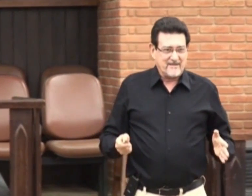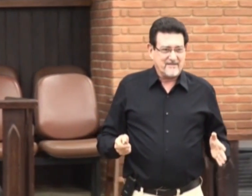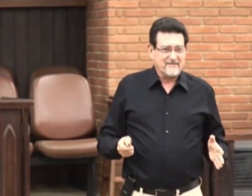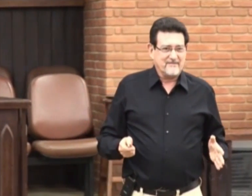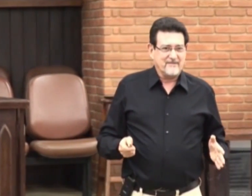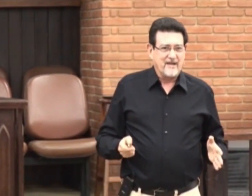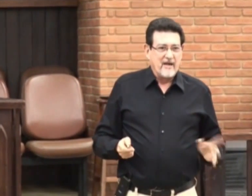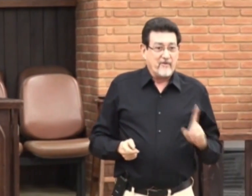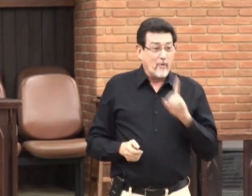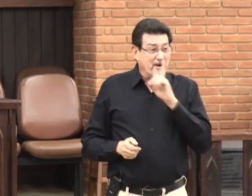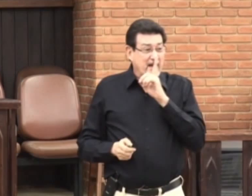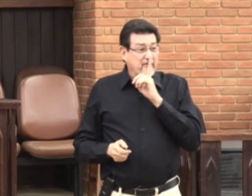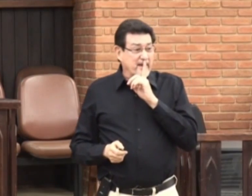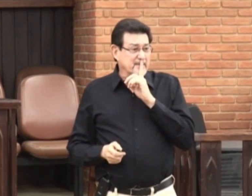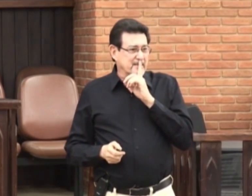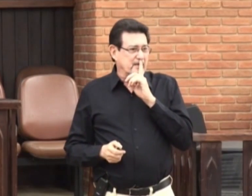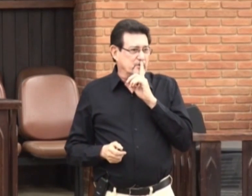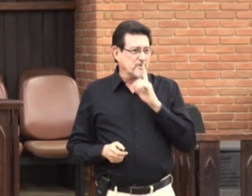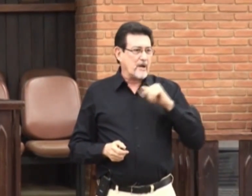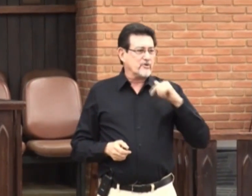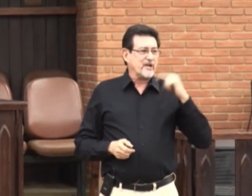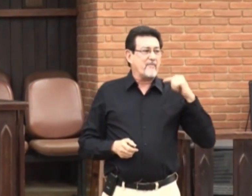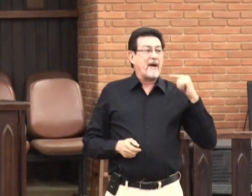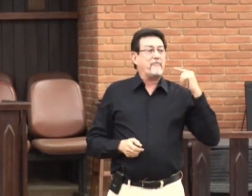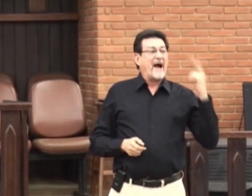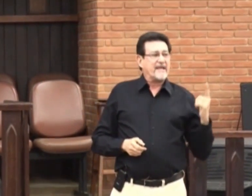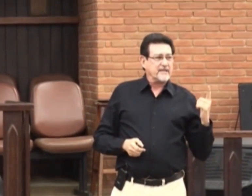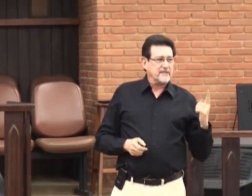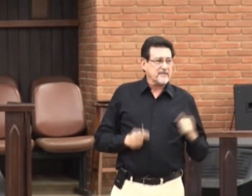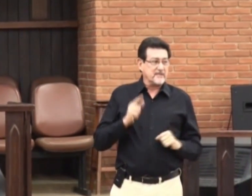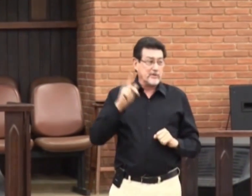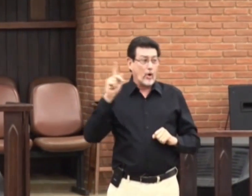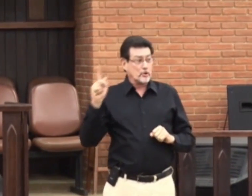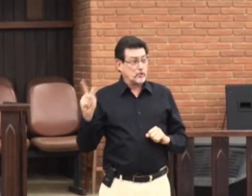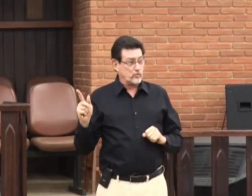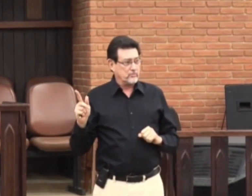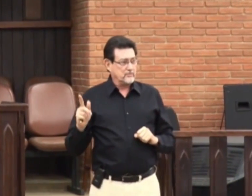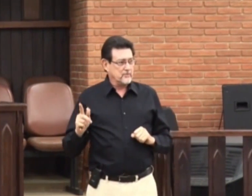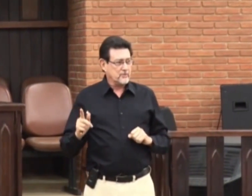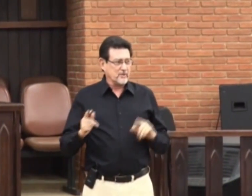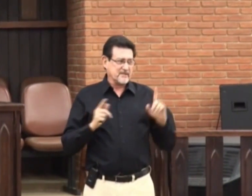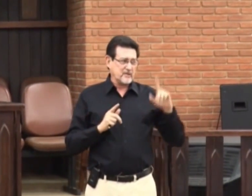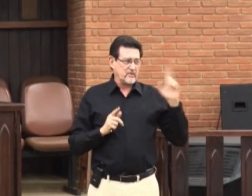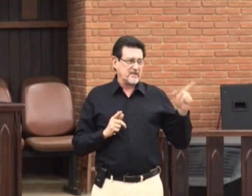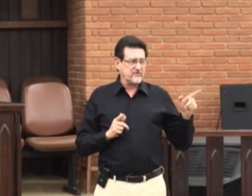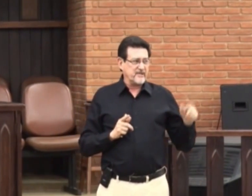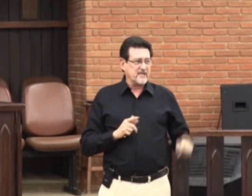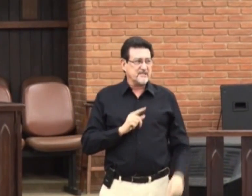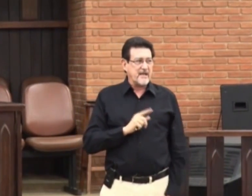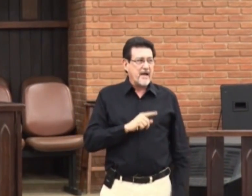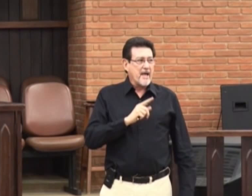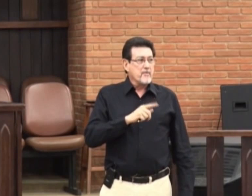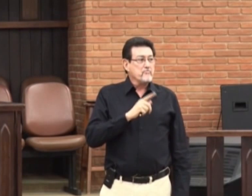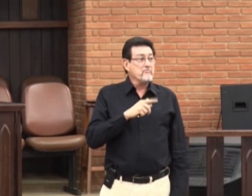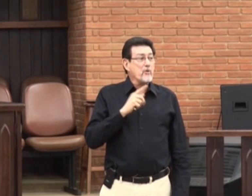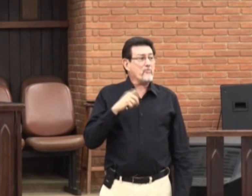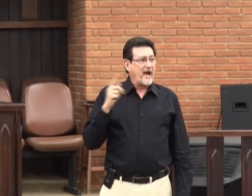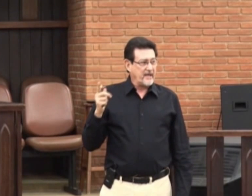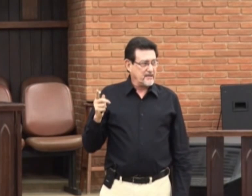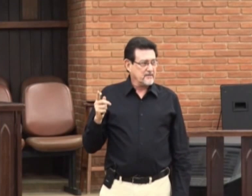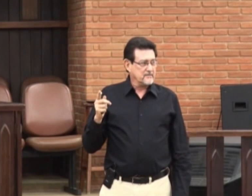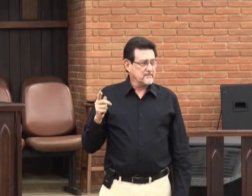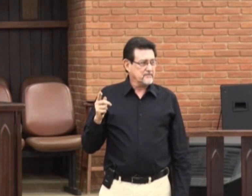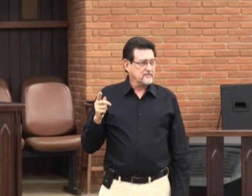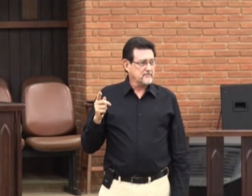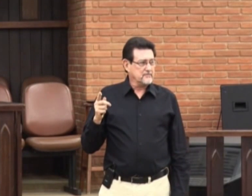Pai. Foi a única vez que Jesus, ao chamar Pai, disse nosso. Todas as outras vezes ele dizia meu